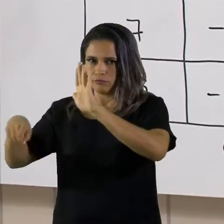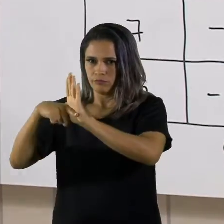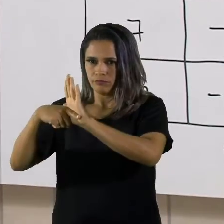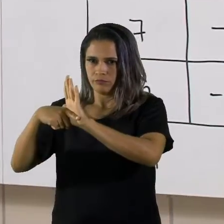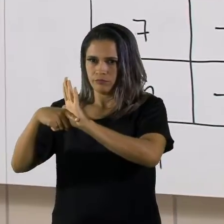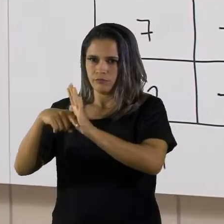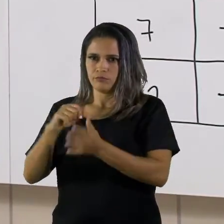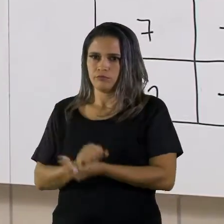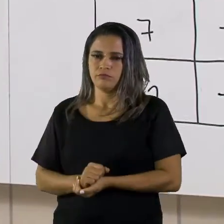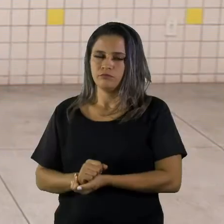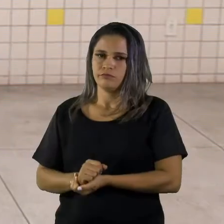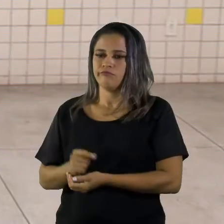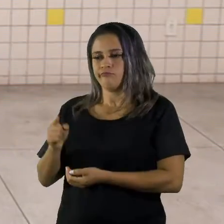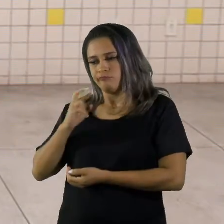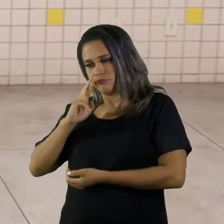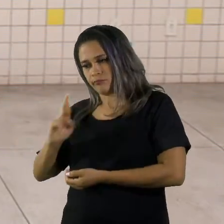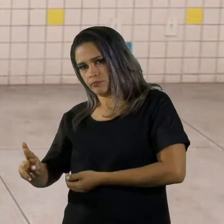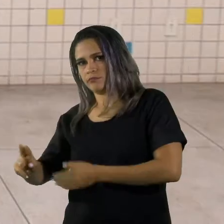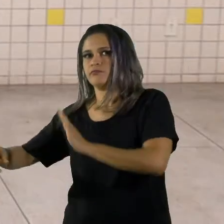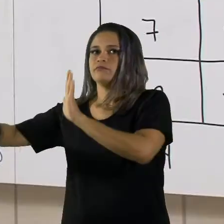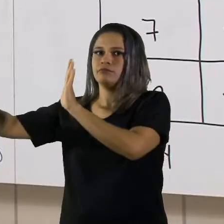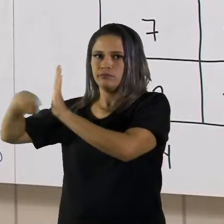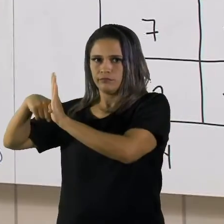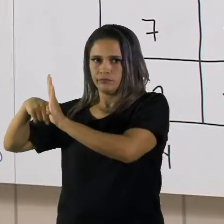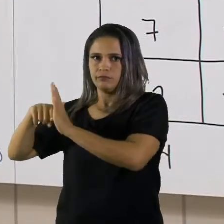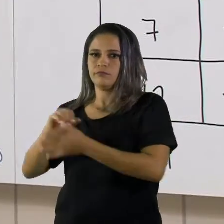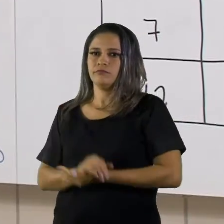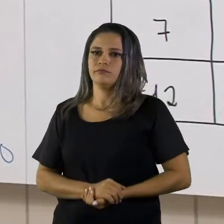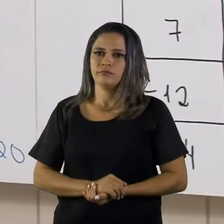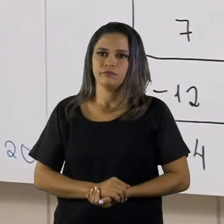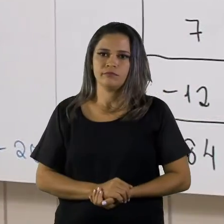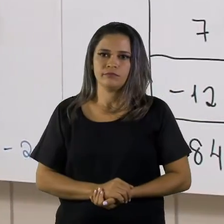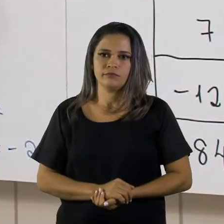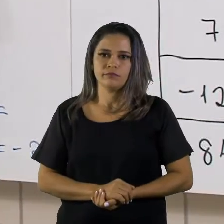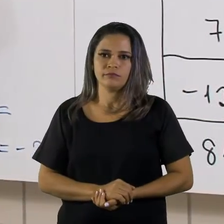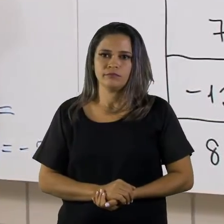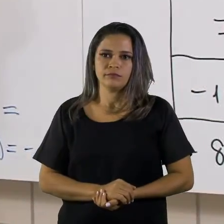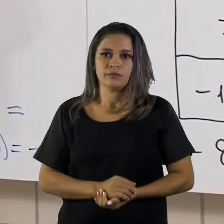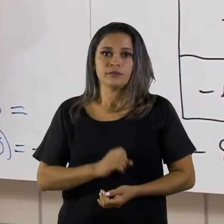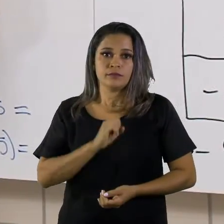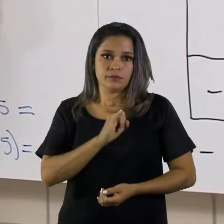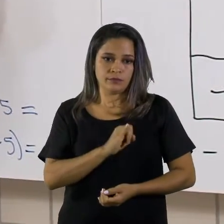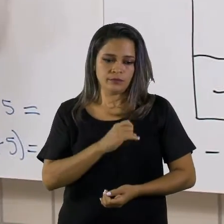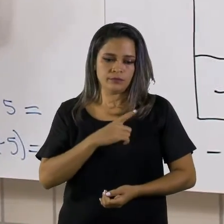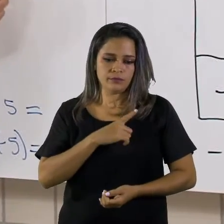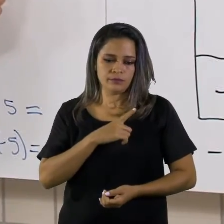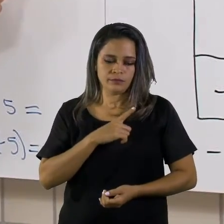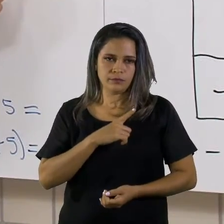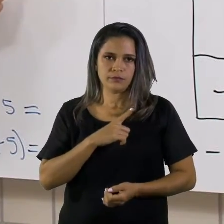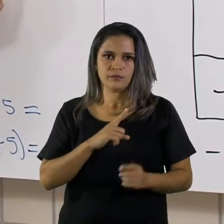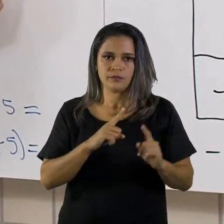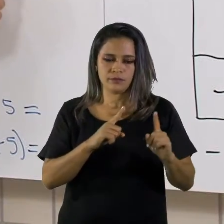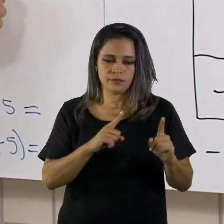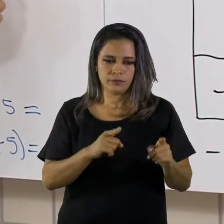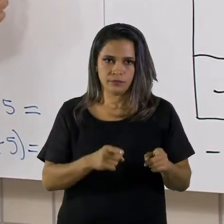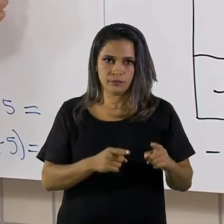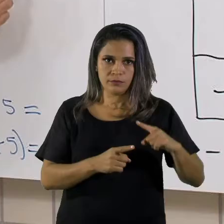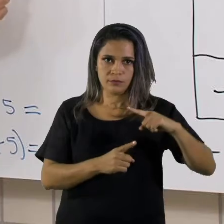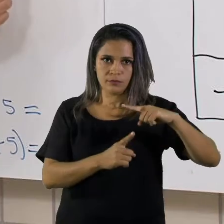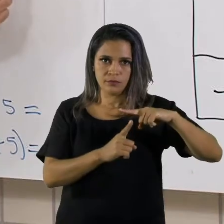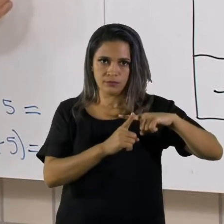pode ser negativo. Se eu tenho um número negativo e divido